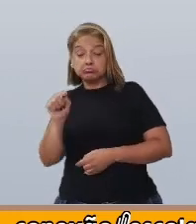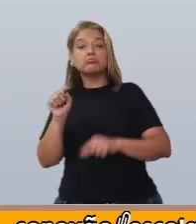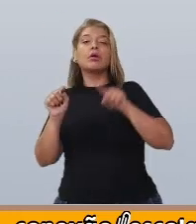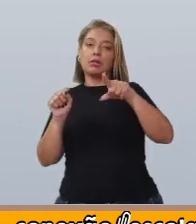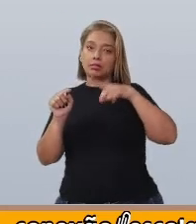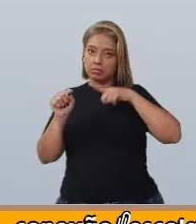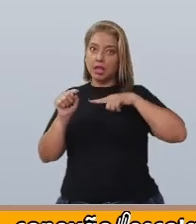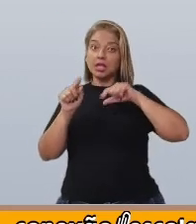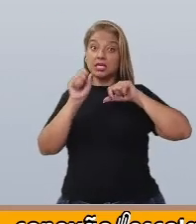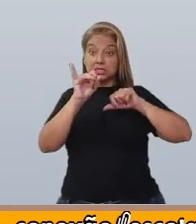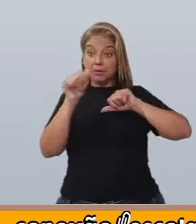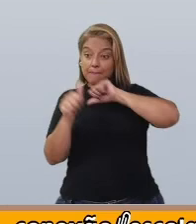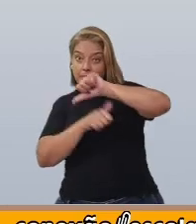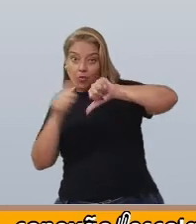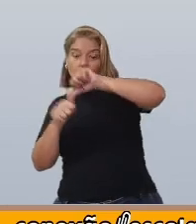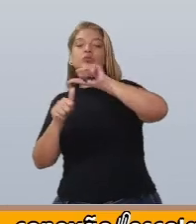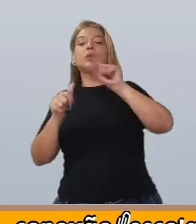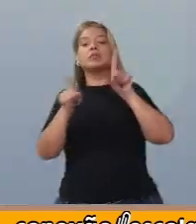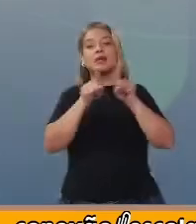o sentido.